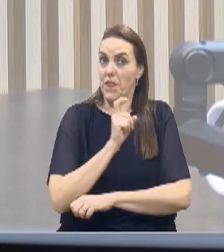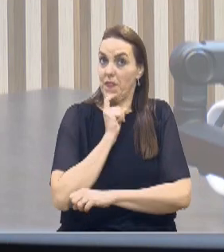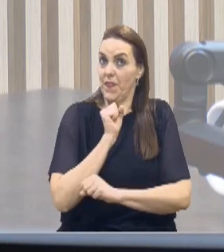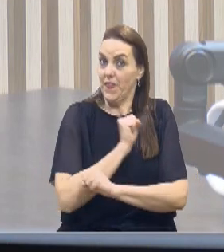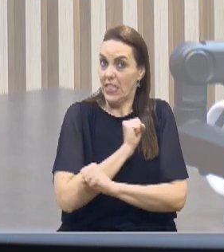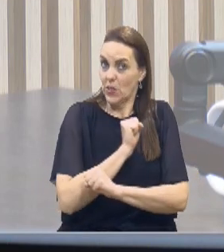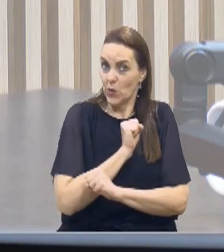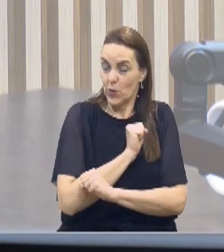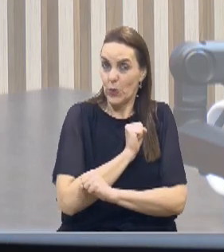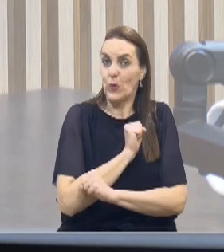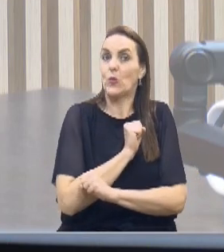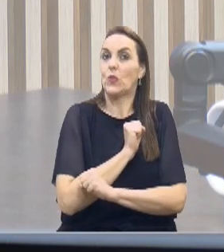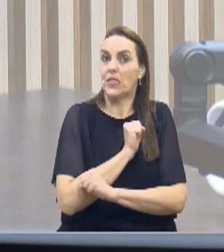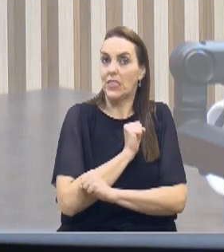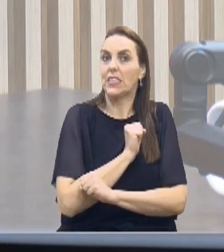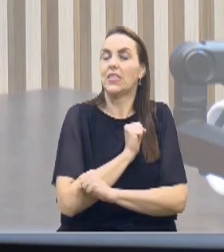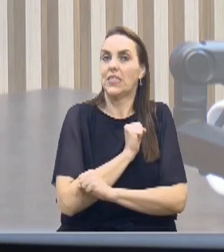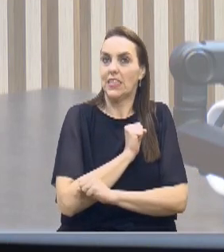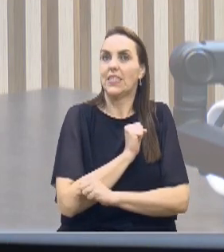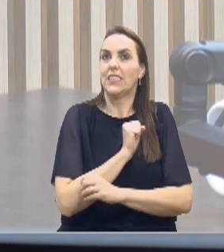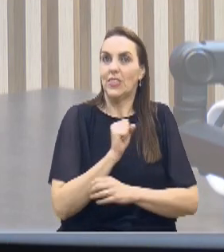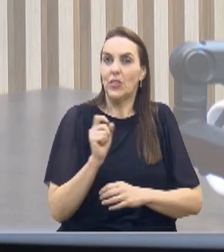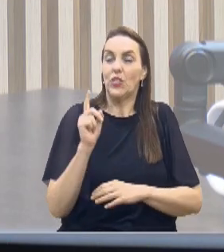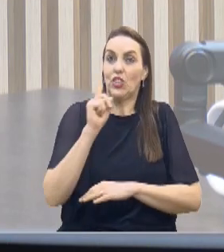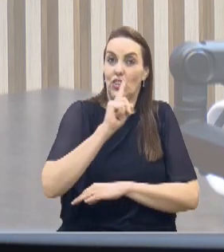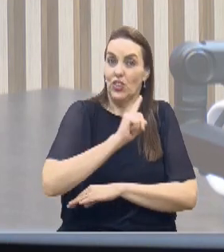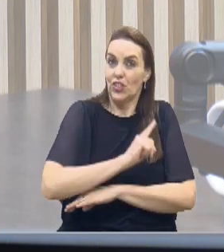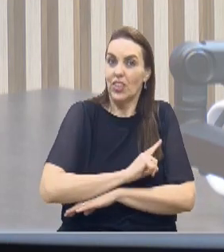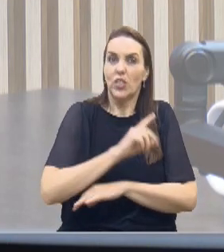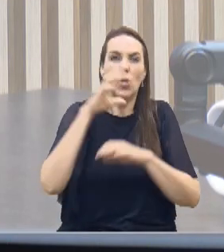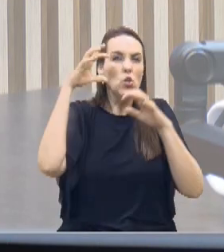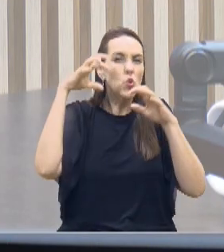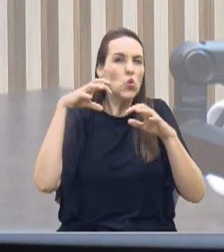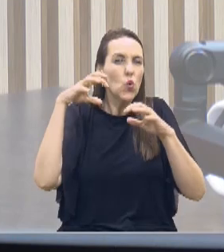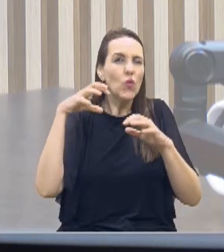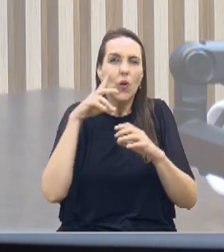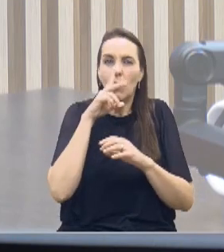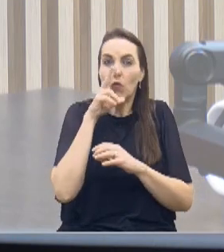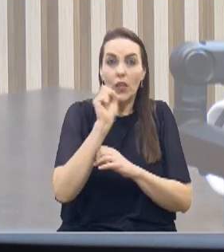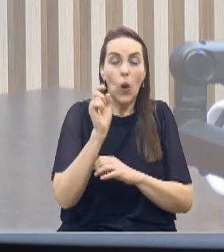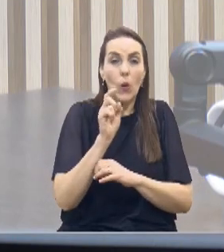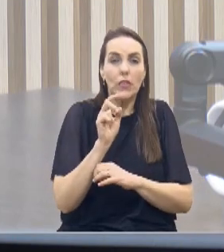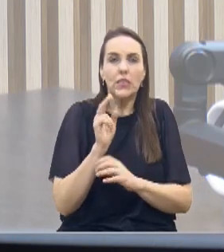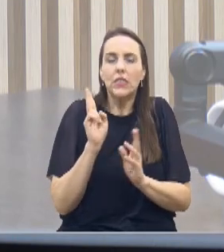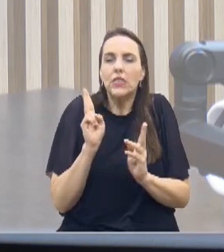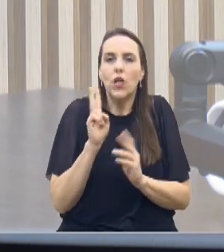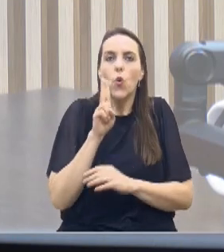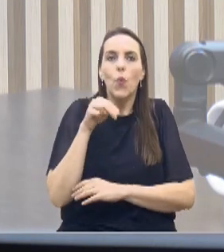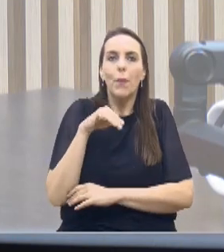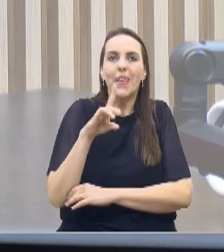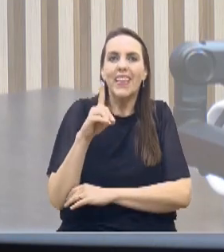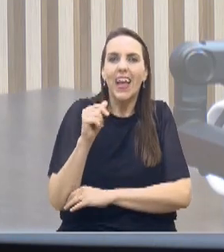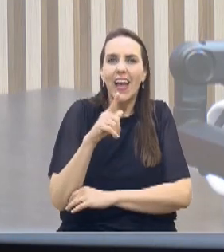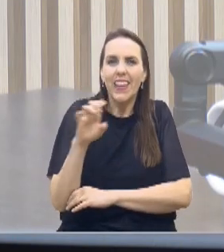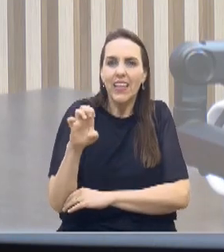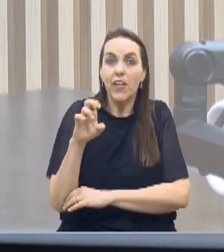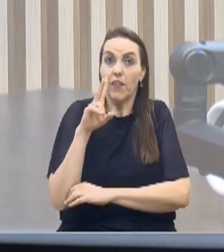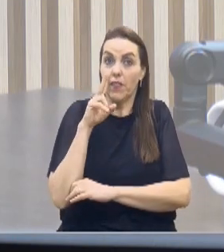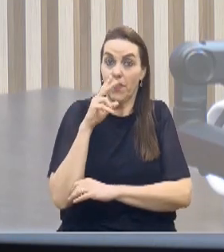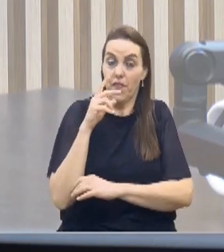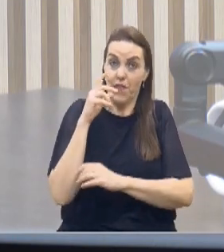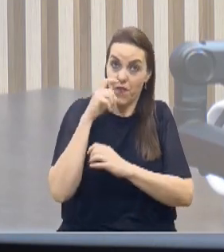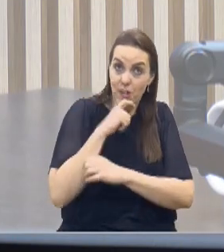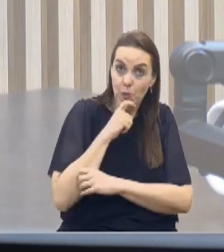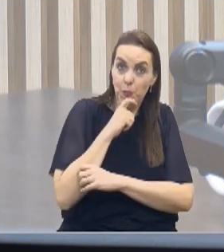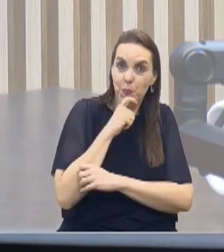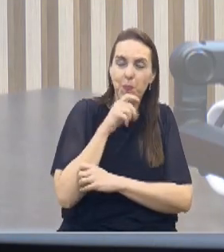frio demais. Um dia que não chegou a chover, mas era um dia úmido e frio. E ainda assim, eu me lembro que